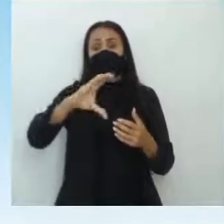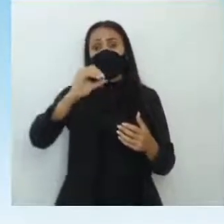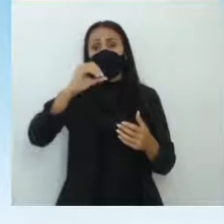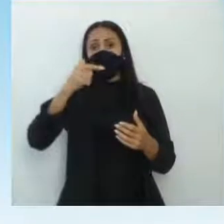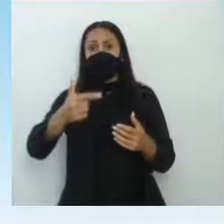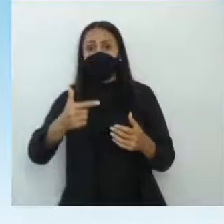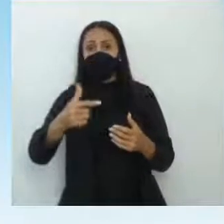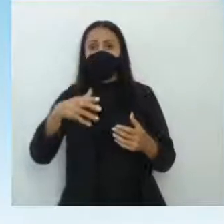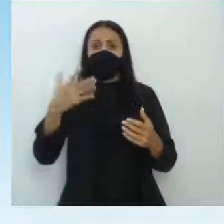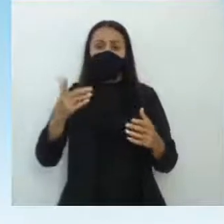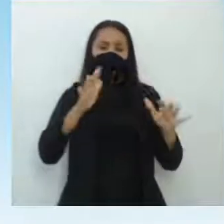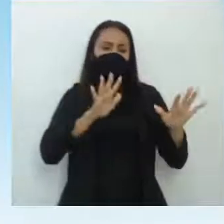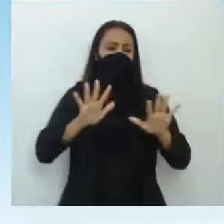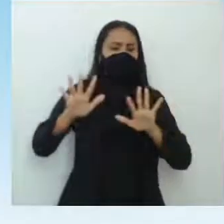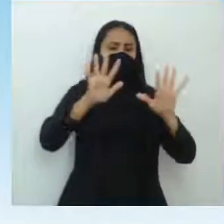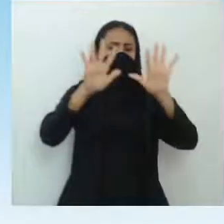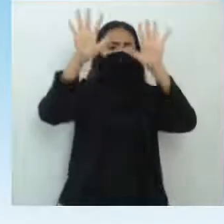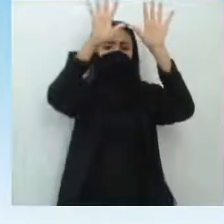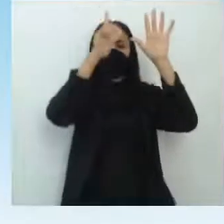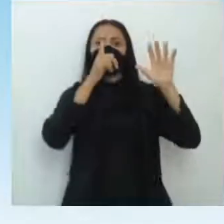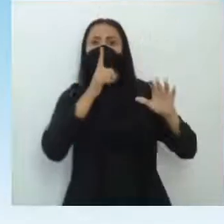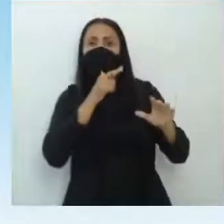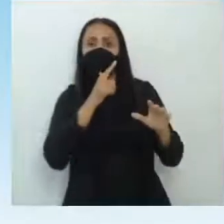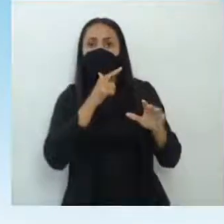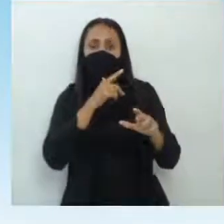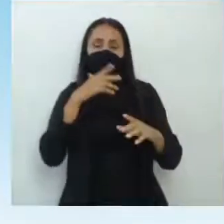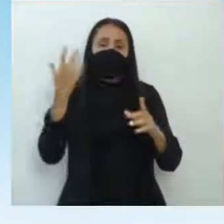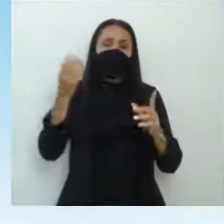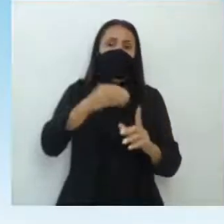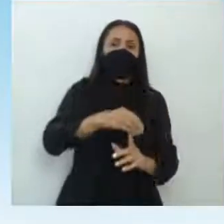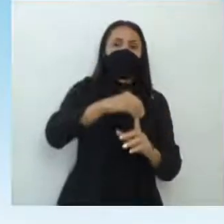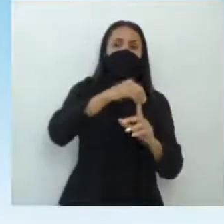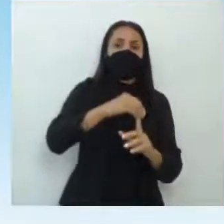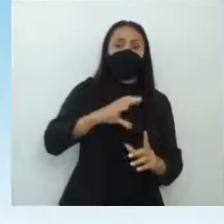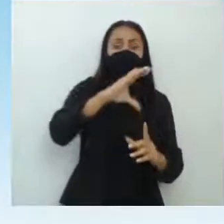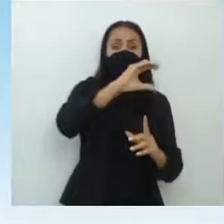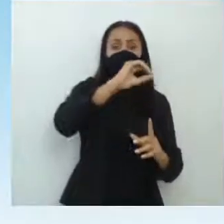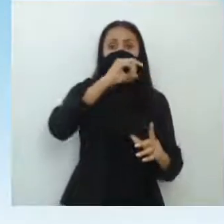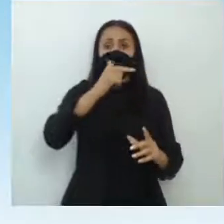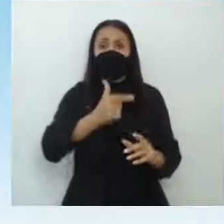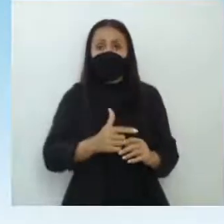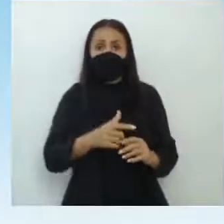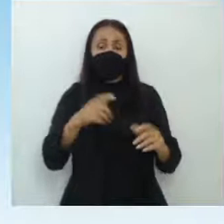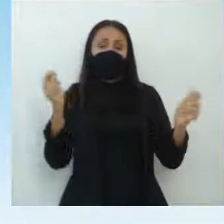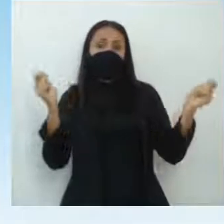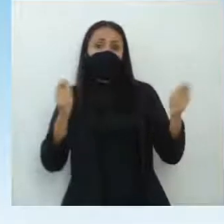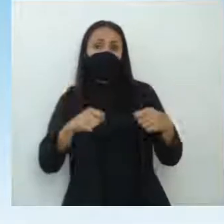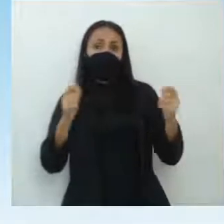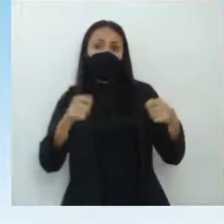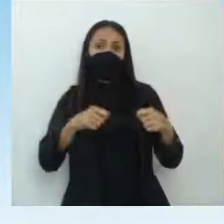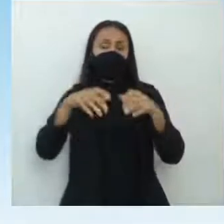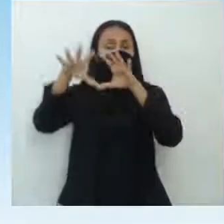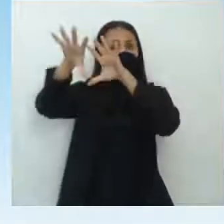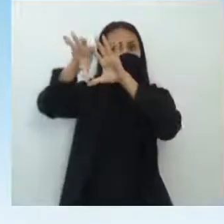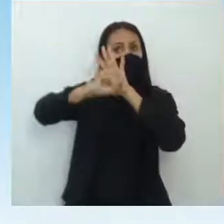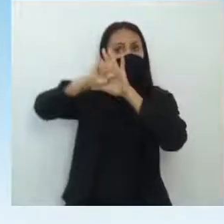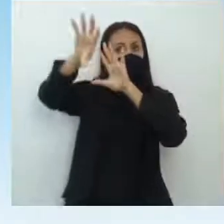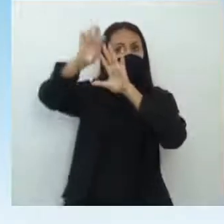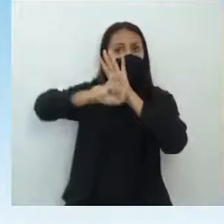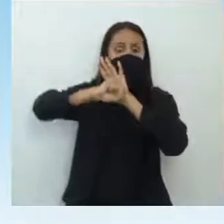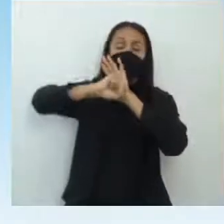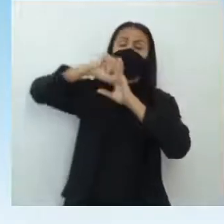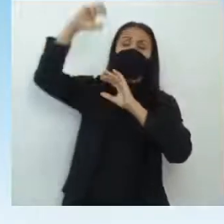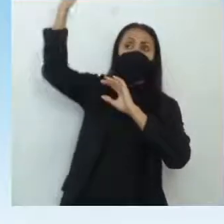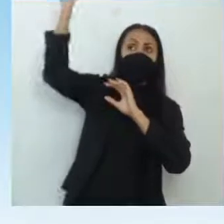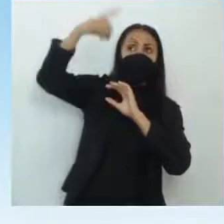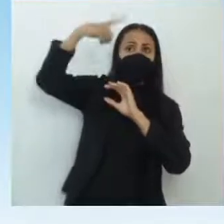água. Esses gases aí, principalmente o gás carbônico, eles possuem a capacidade de absorver a radiação